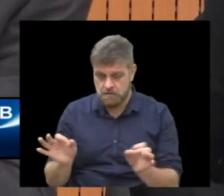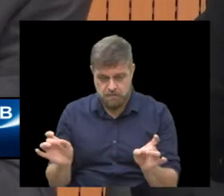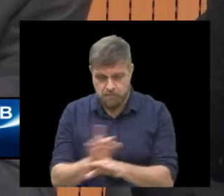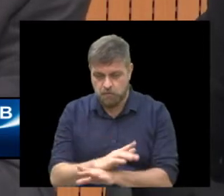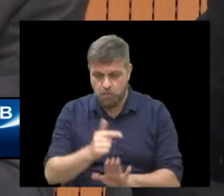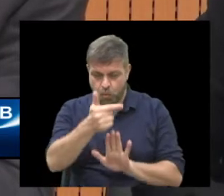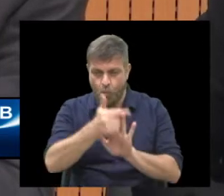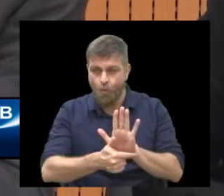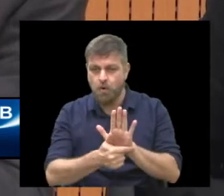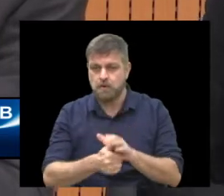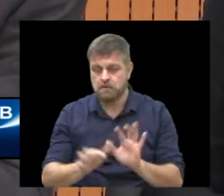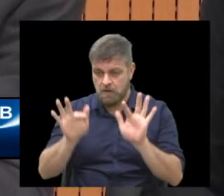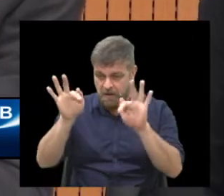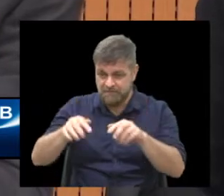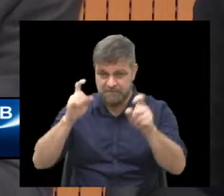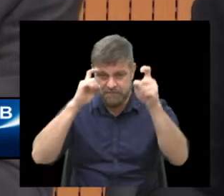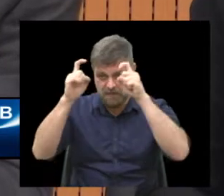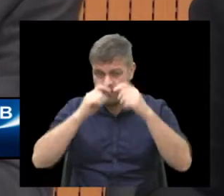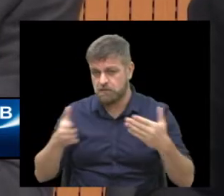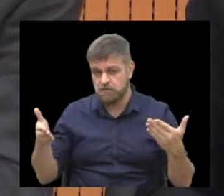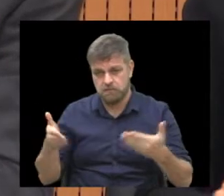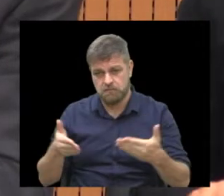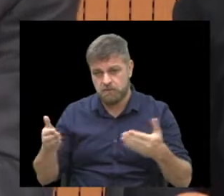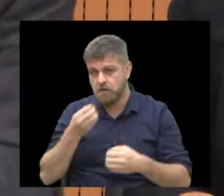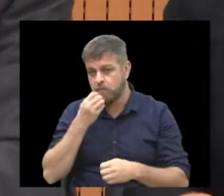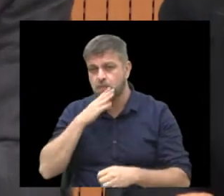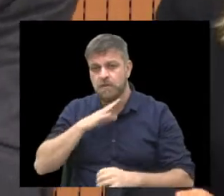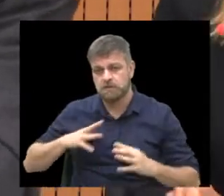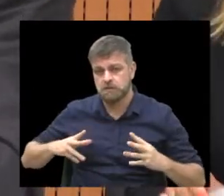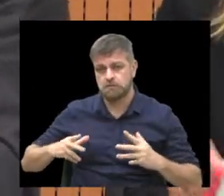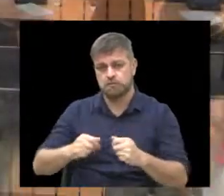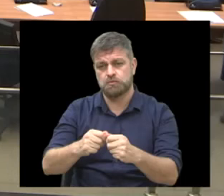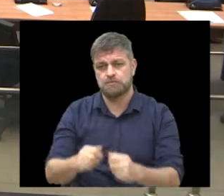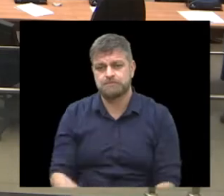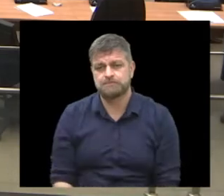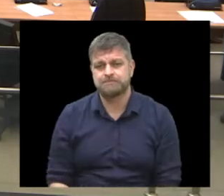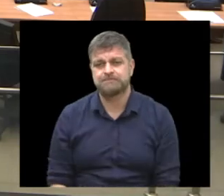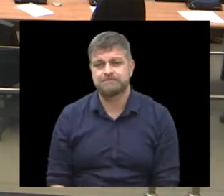ser discutidas, declaro encerrada a presente reunião. Uma boa tarde a todos.